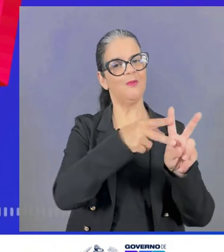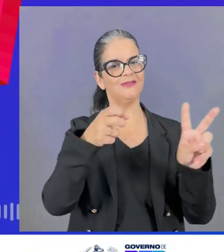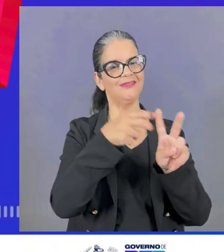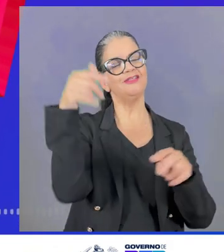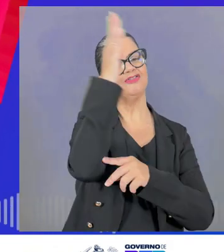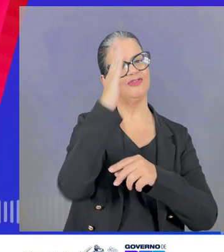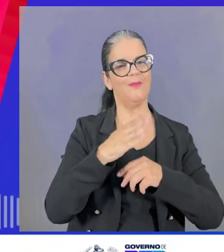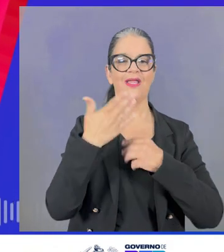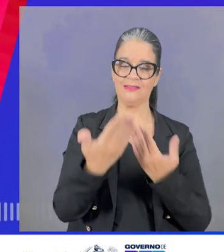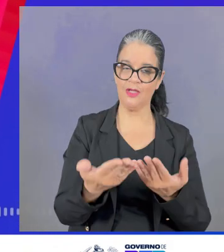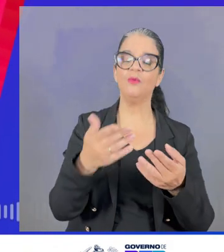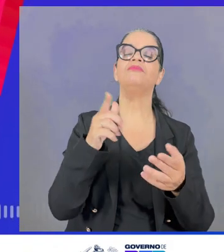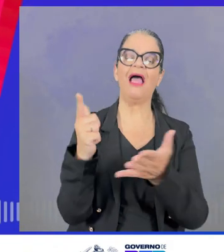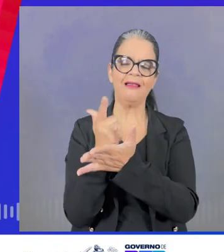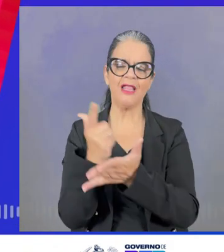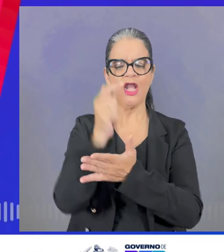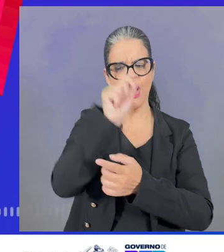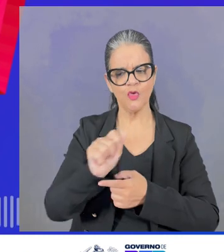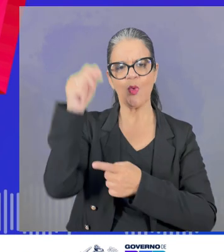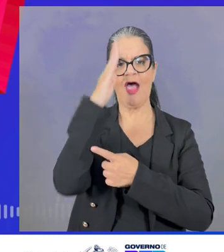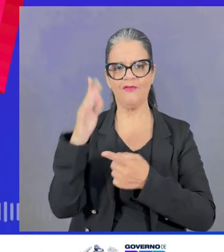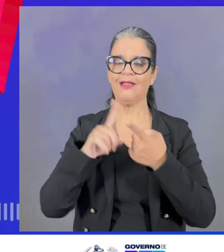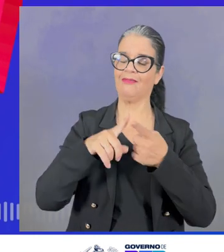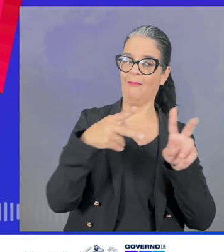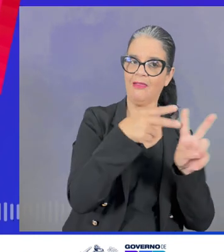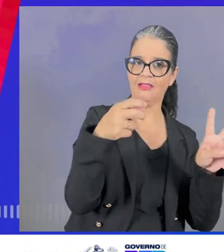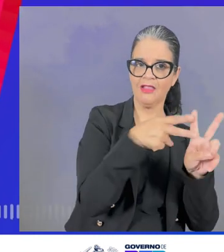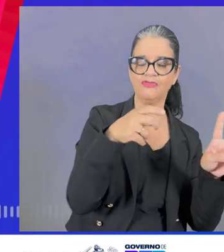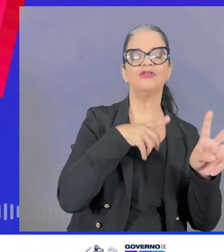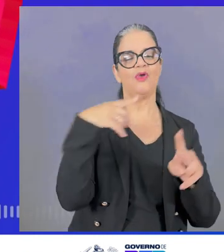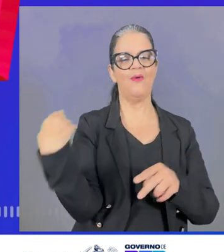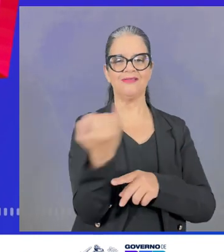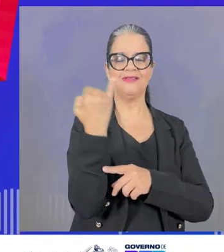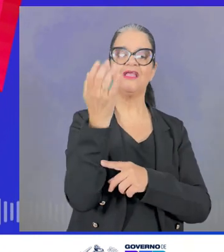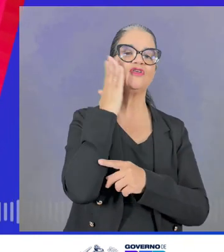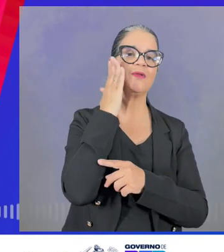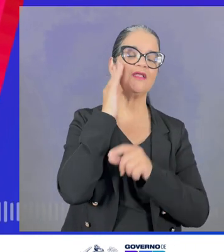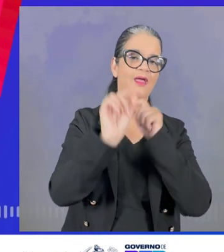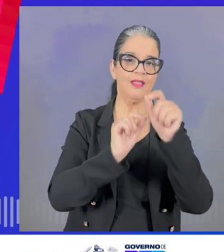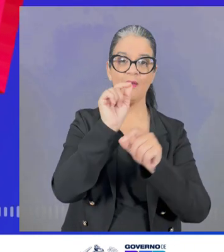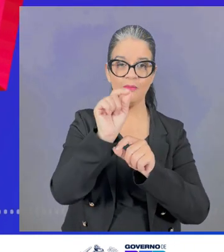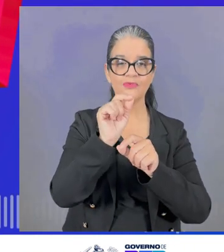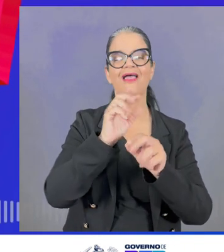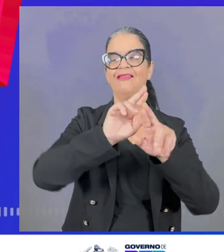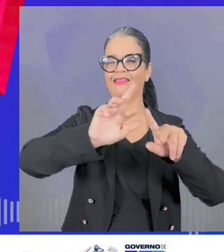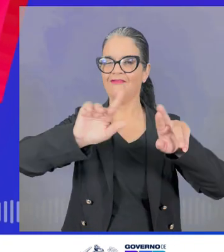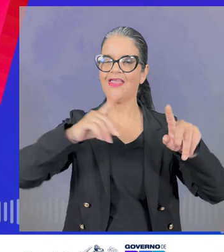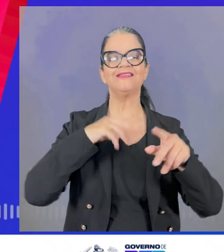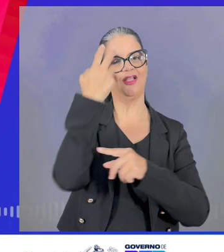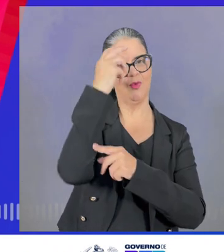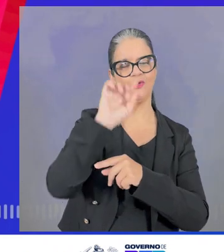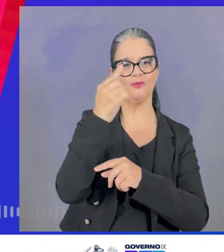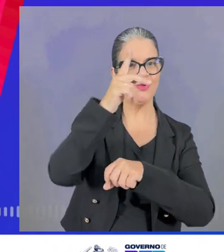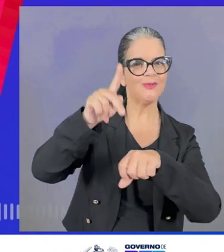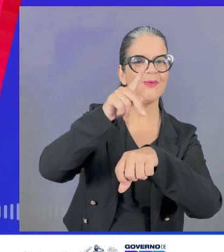no Brasil tanto a literatura afro-brasileira quanto a indígena são essenciais para entendermos a diversidade cultural do